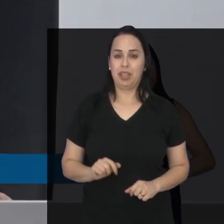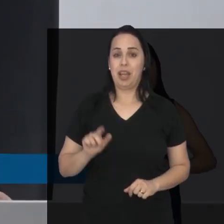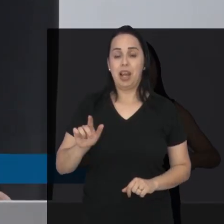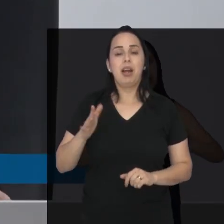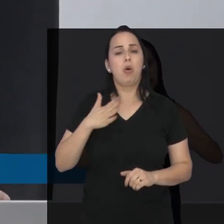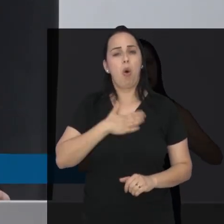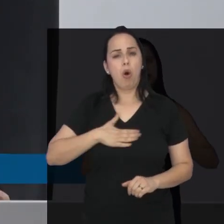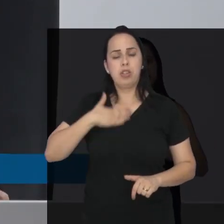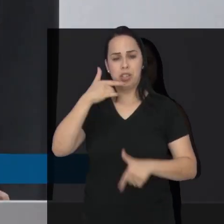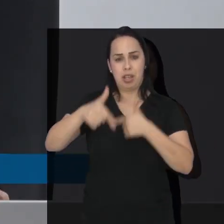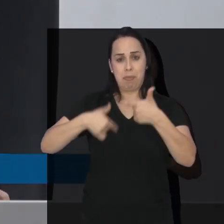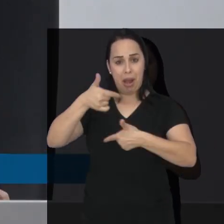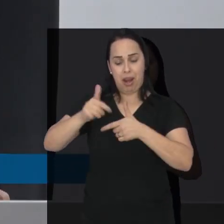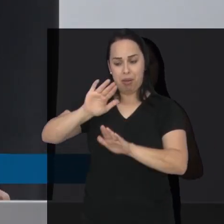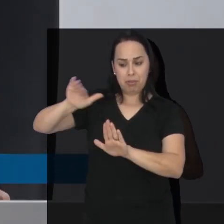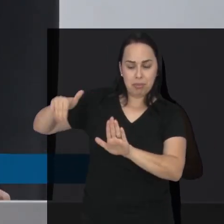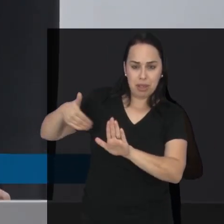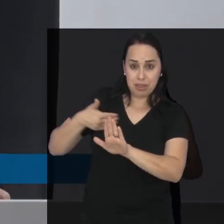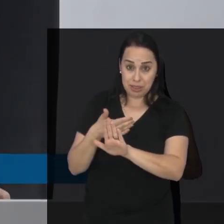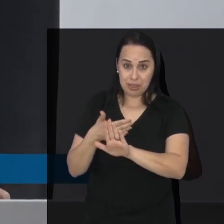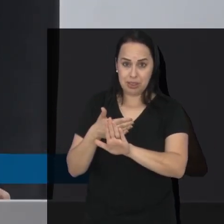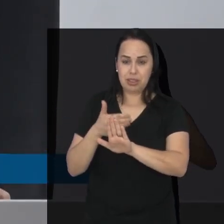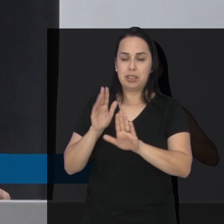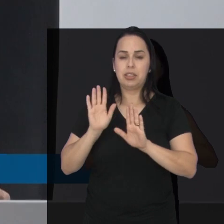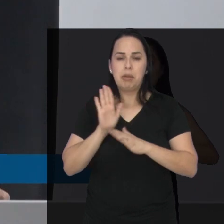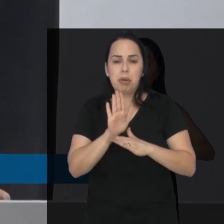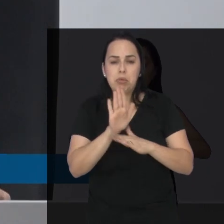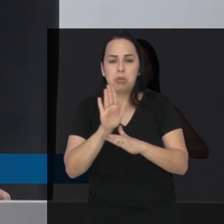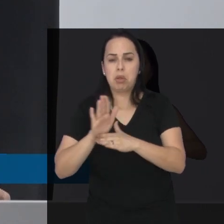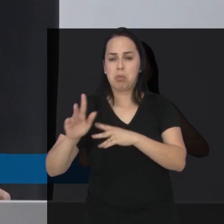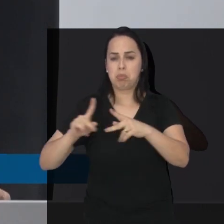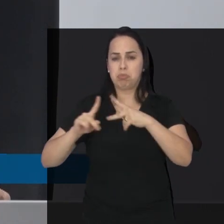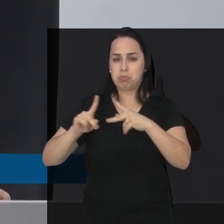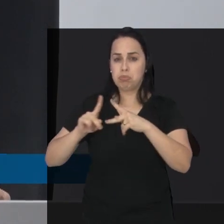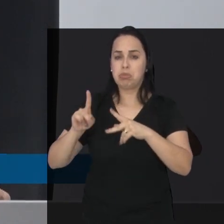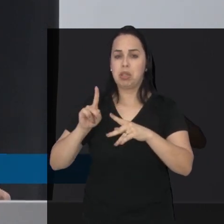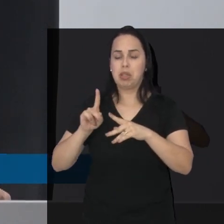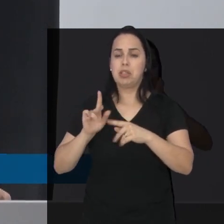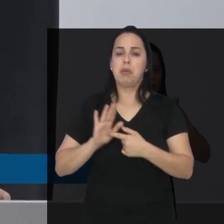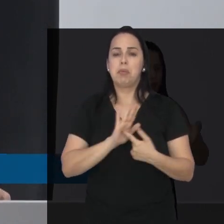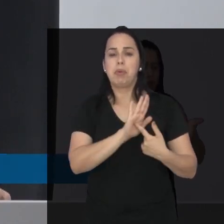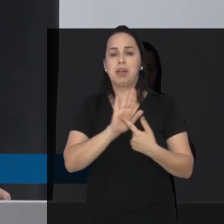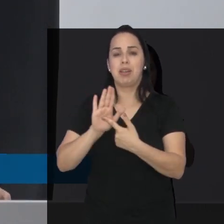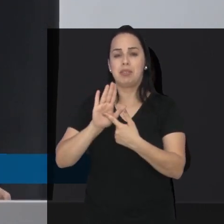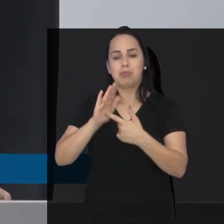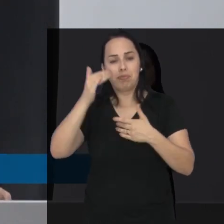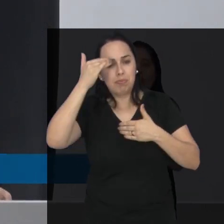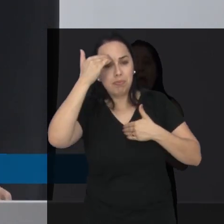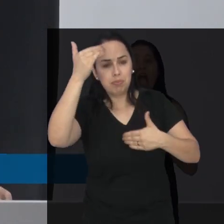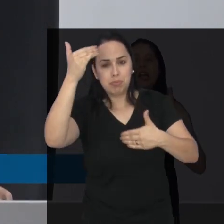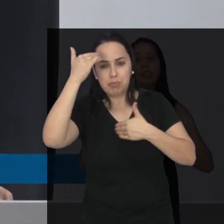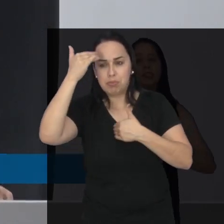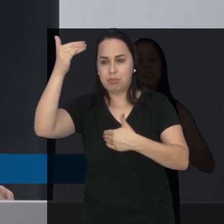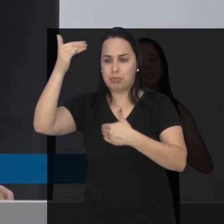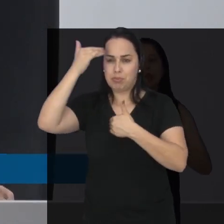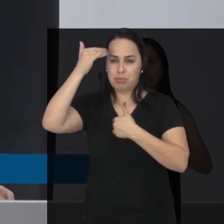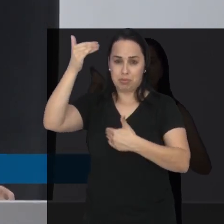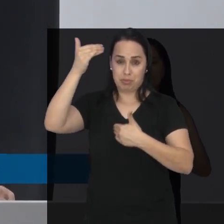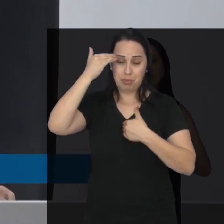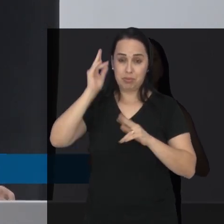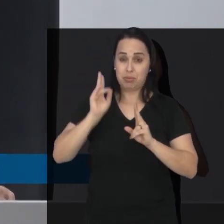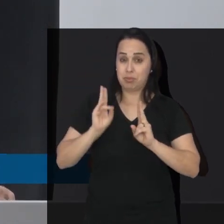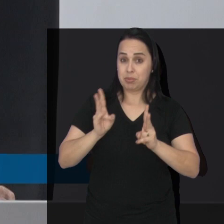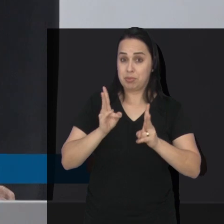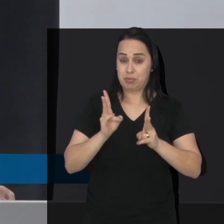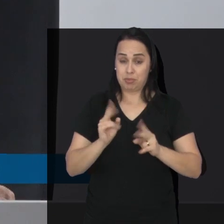Sempre preferi os bastidores, ajudando incansavelmente nossa cidade e sempre demonstrou sua gratidão aos